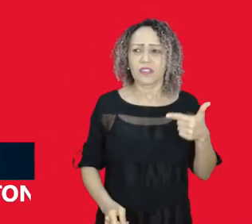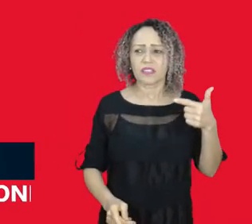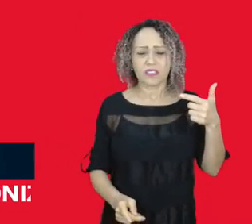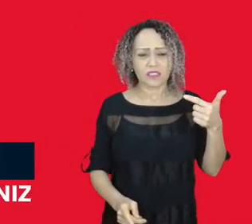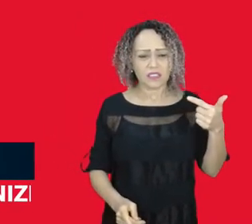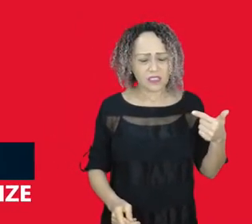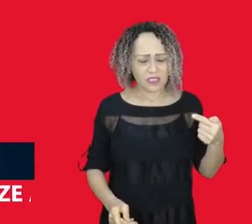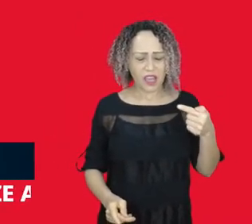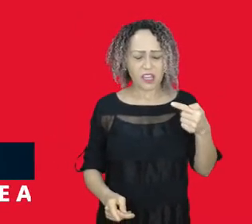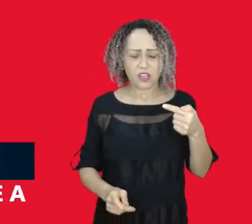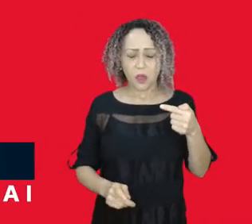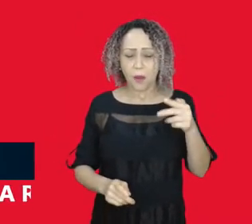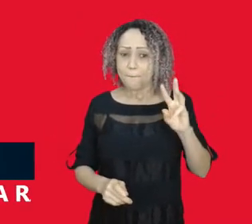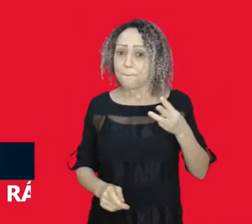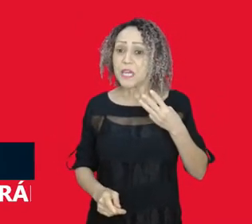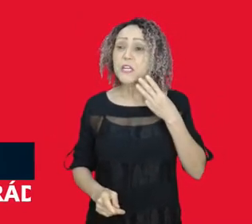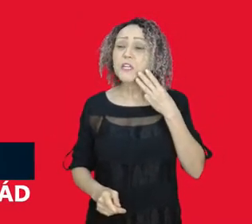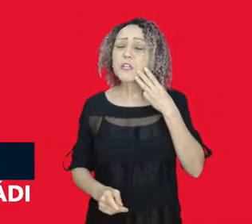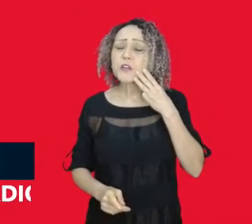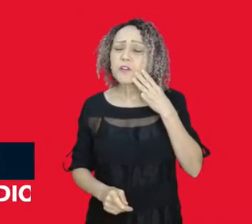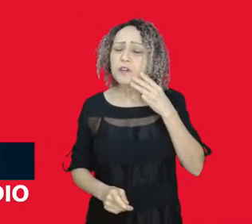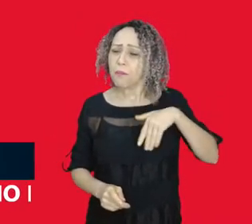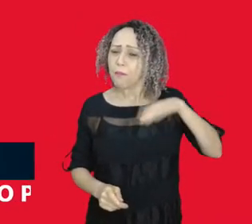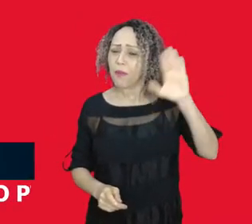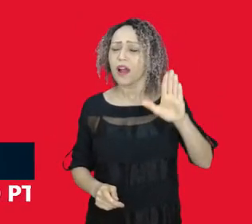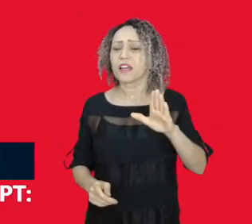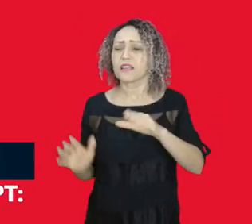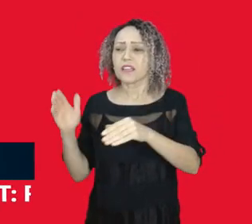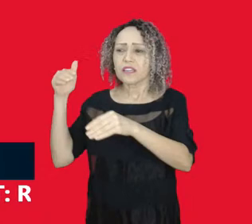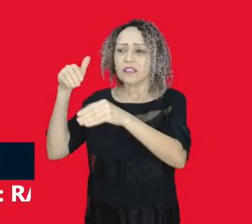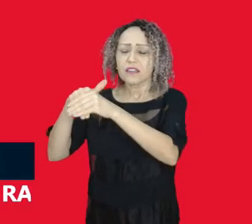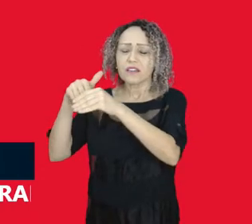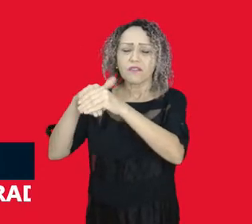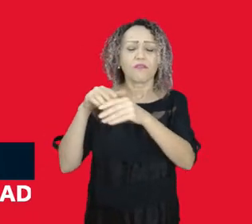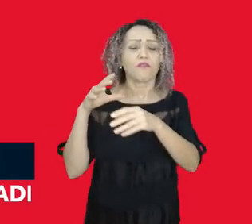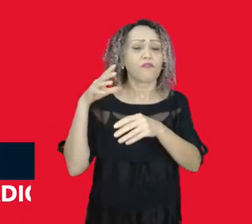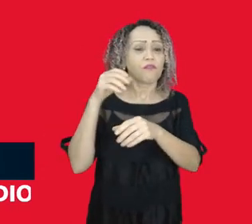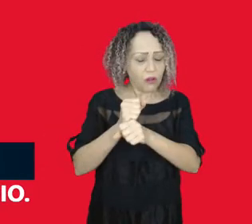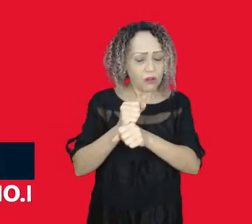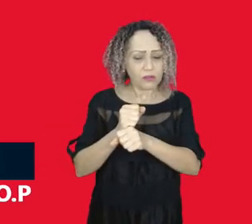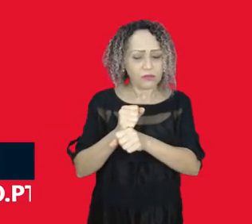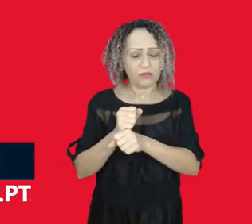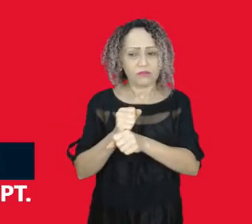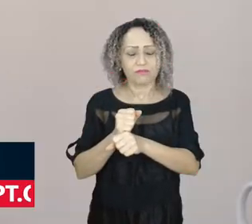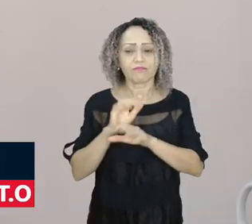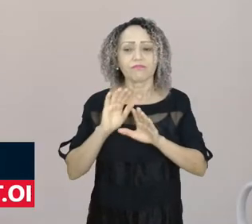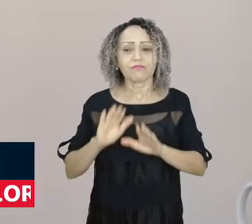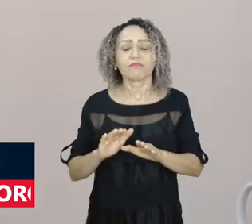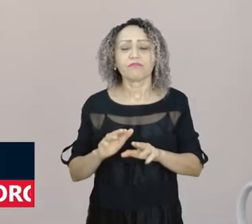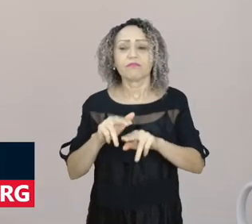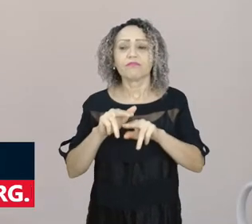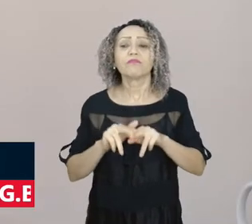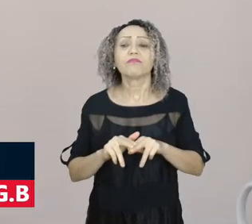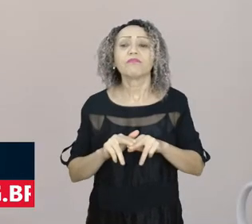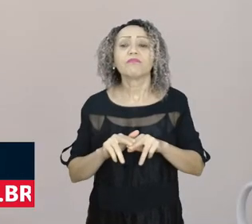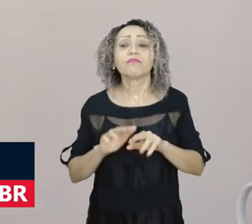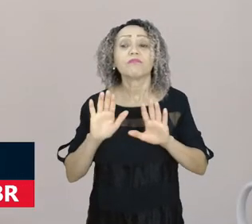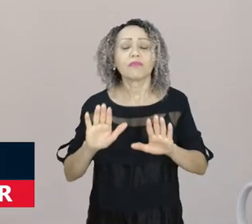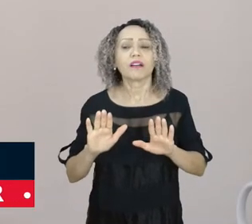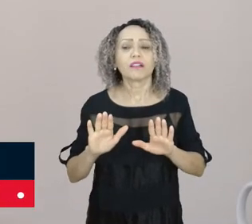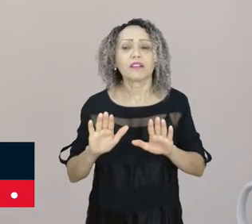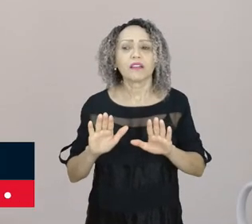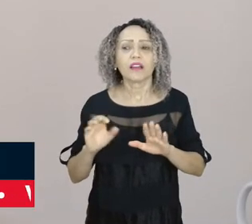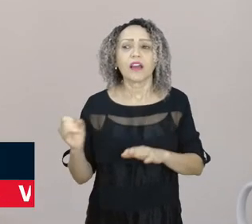27.189.714 votos foram dados. A soma aqui desses 25 dos votos válidos com nulos e brancos. Porém, pessoal, é importante dizer